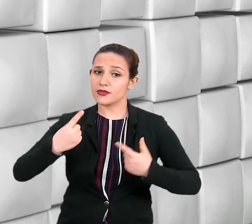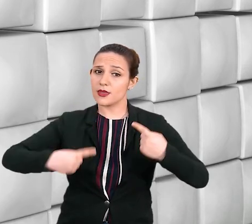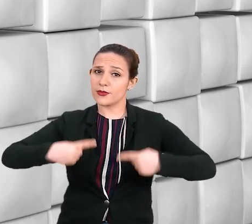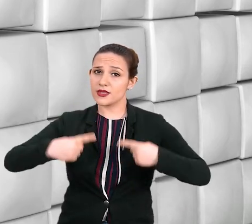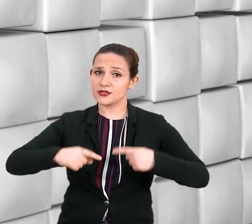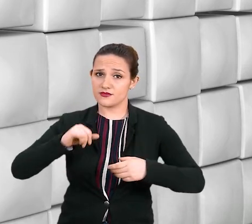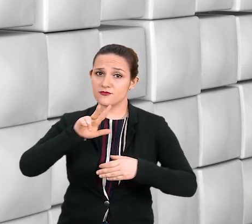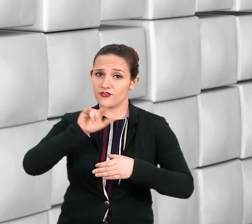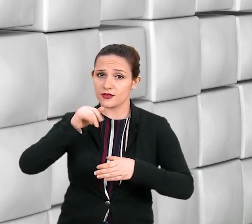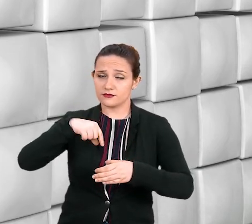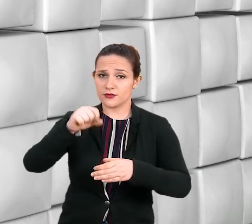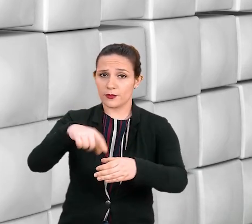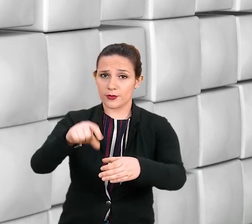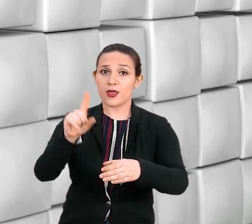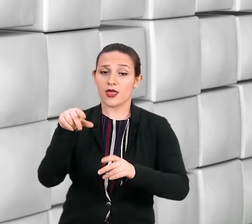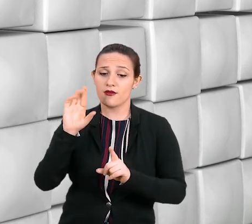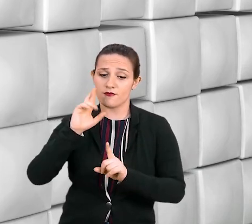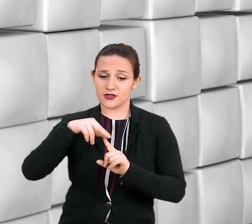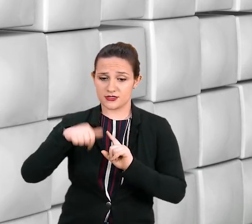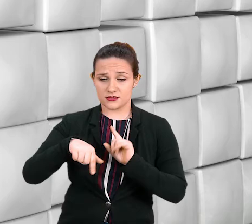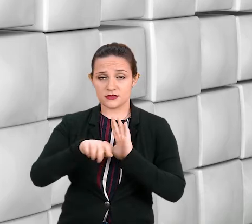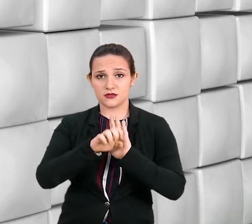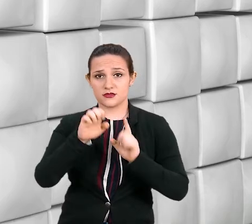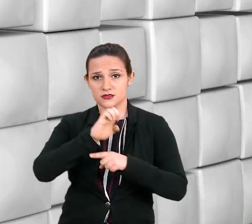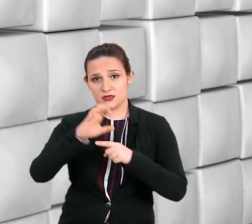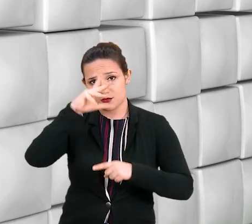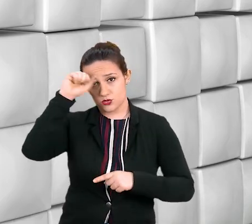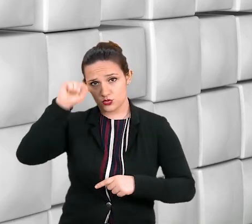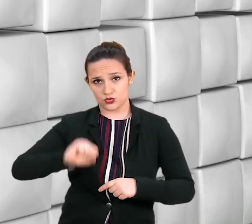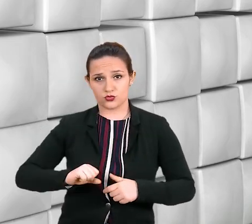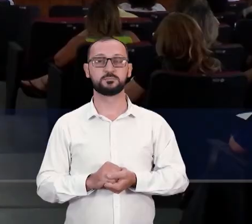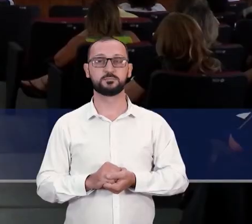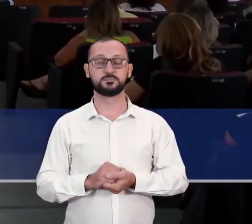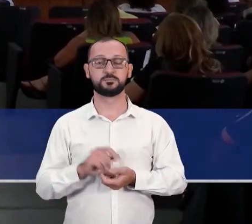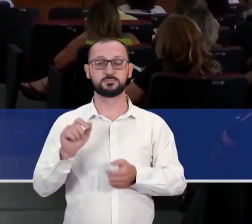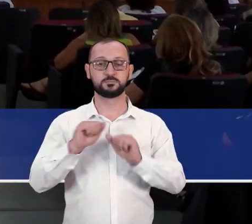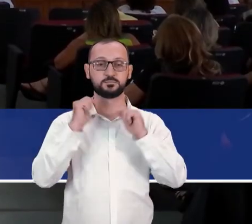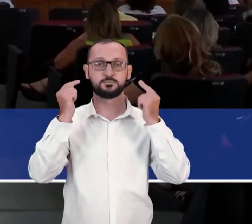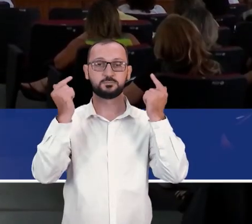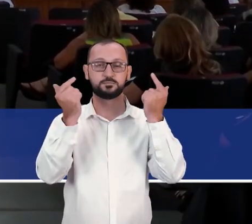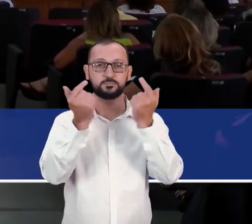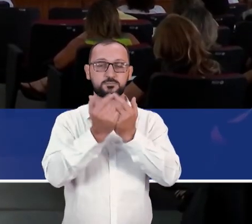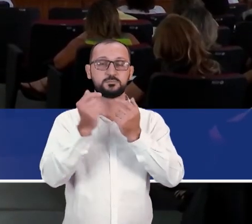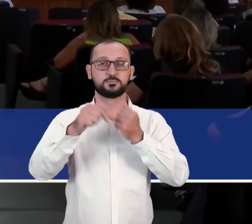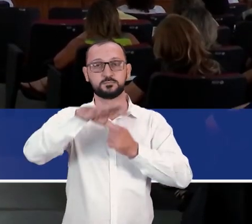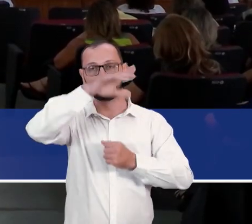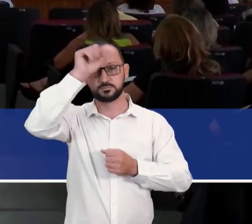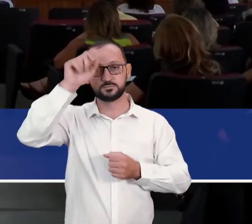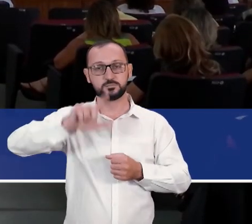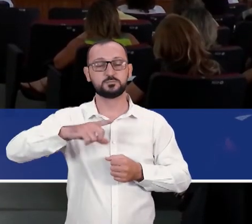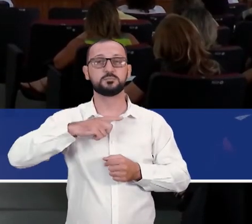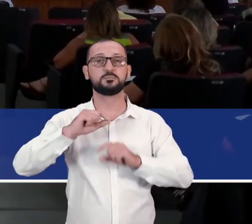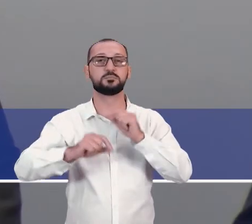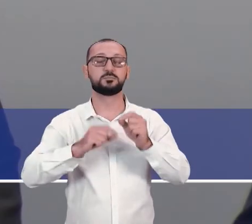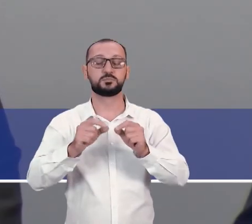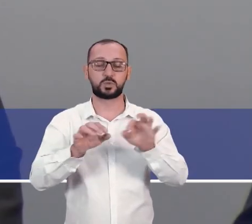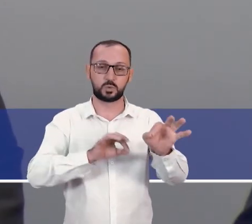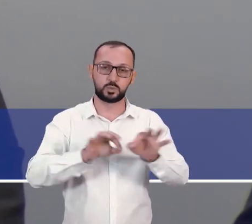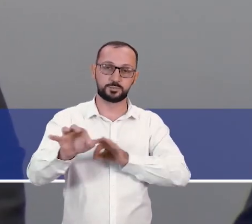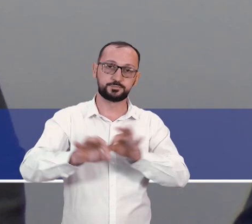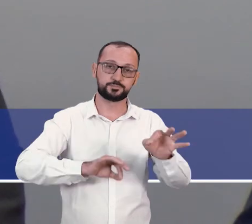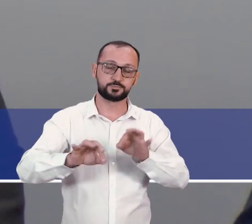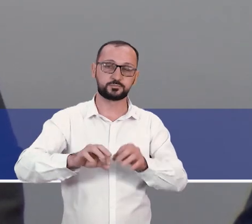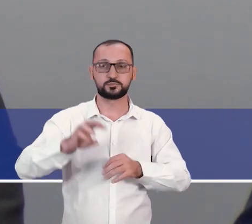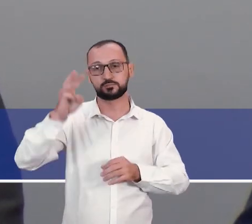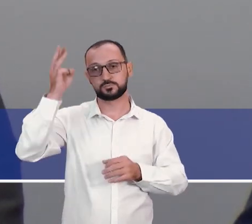fruta, que é considerada símbolo de Mato Grosso do Sul. A Assembleia Legislativa de Mato Grosso do Sul